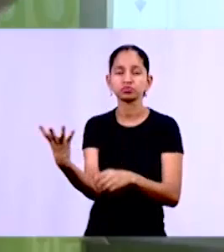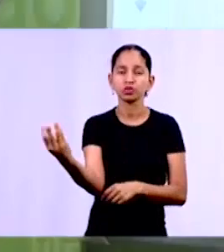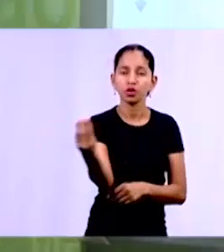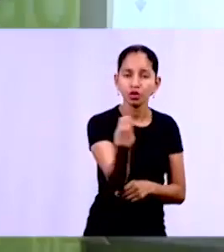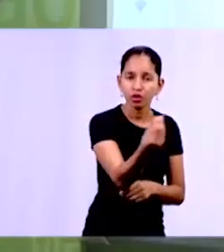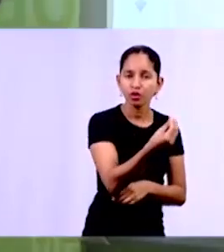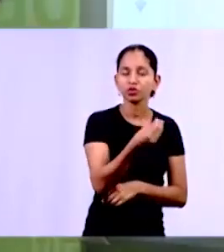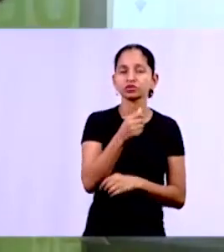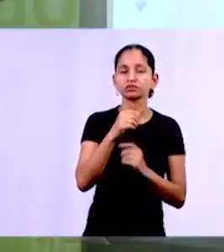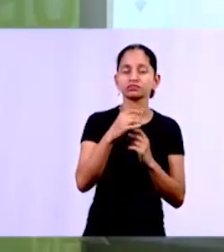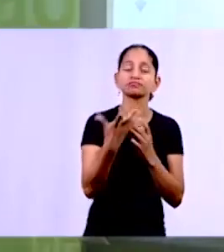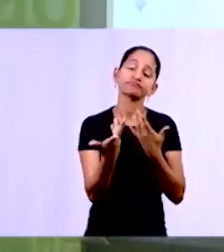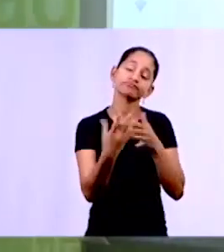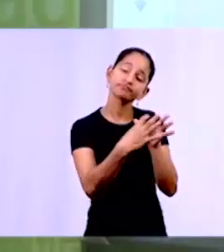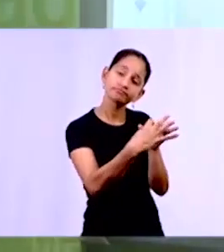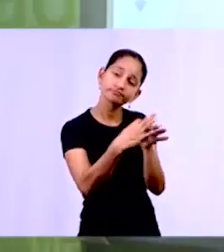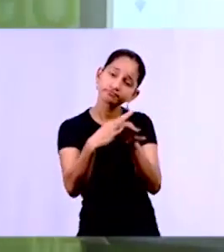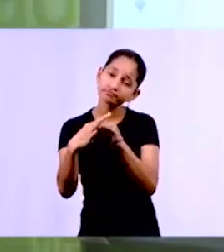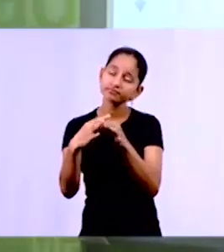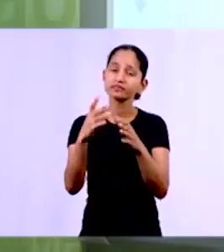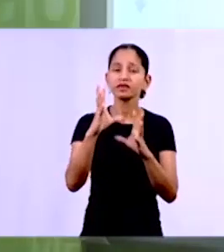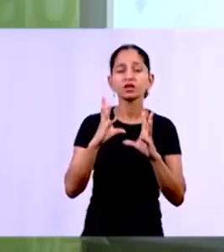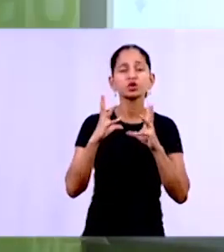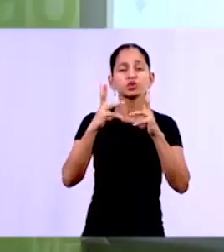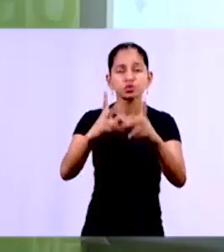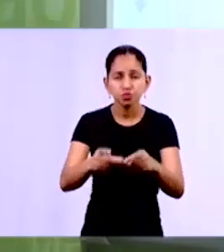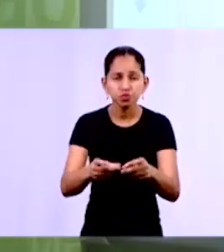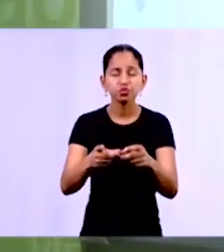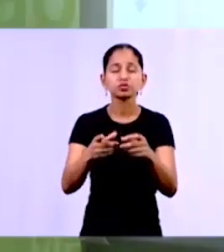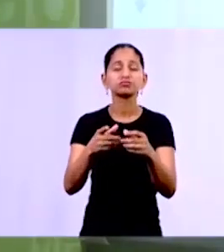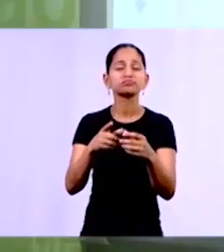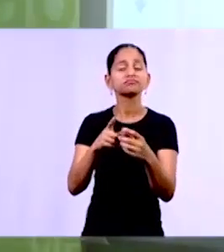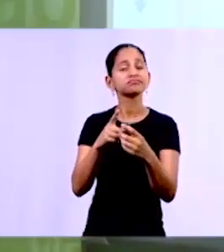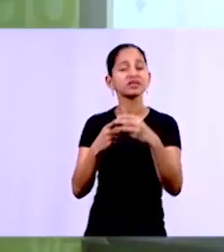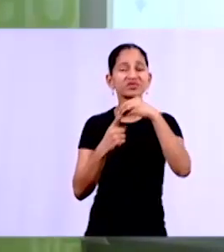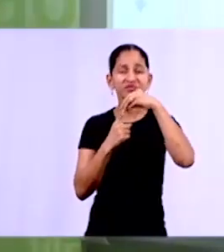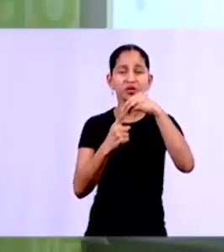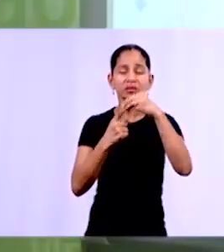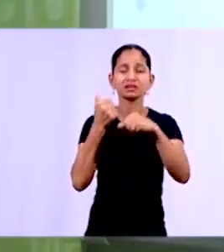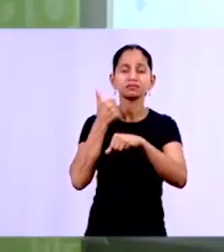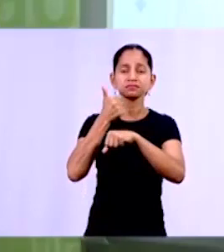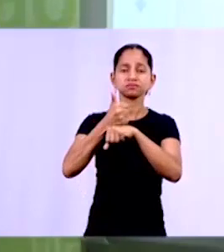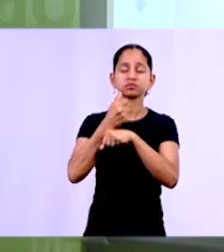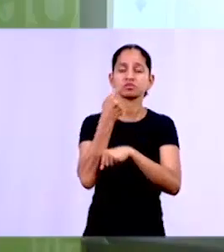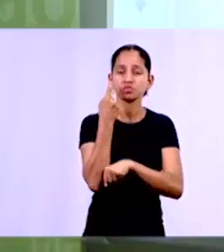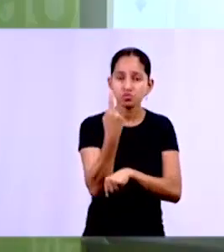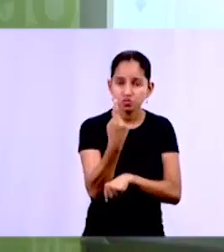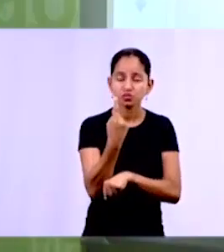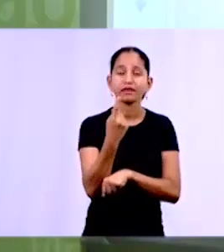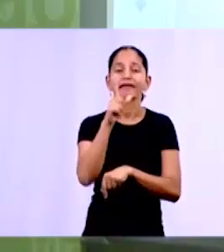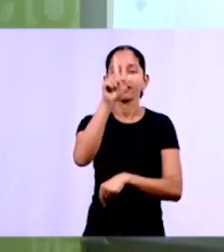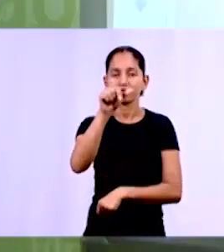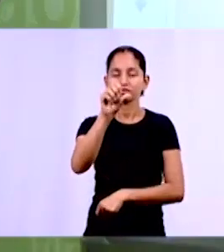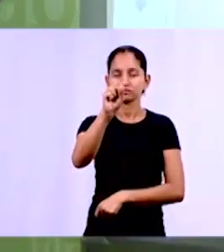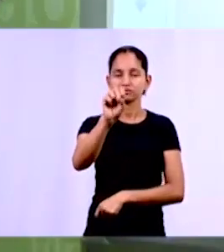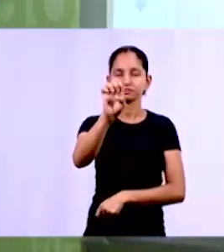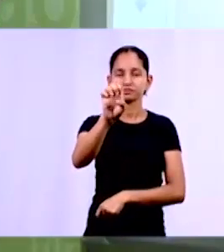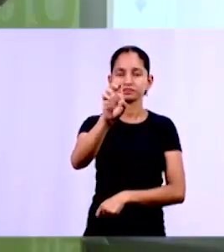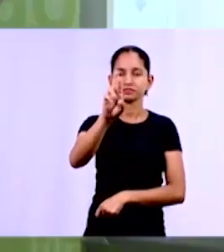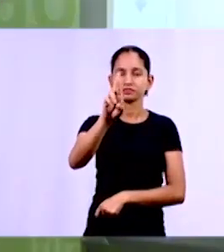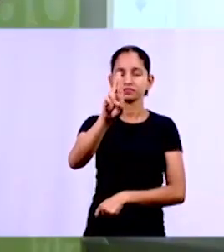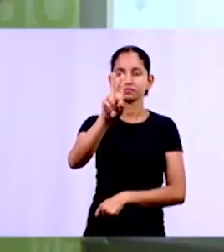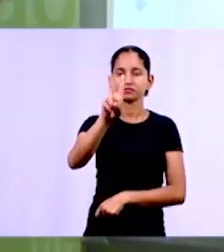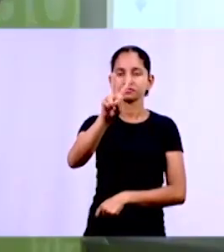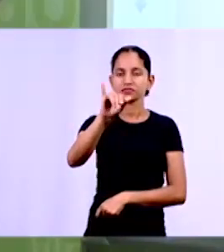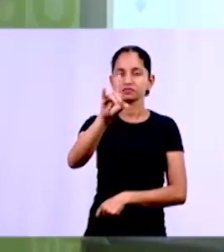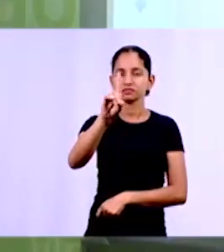arquivos vão ser armazenados, é um computador onde as impressões vão estar centralizadas. Então esses são os servidores que a gente chama, né? Além